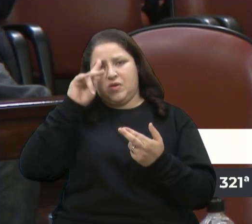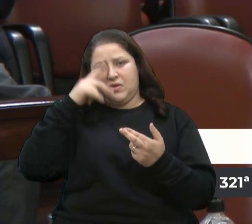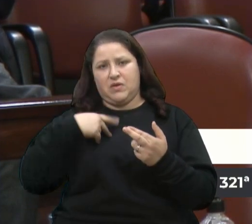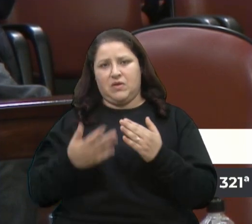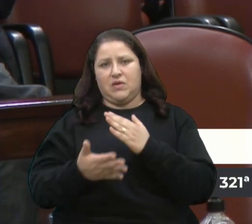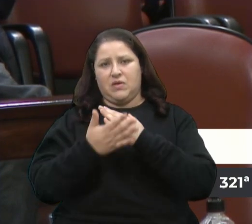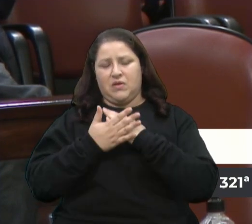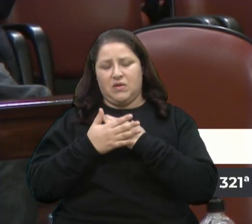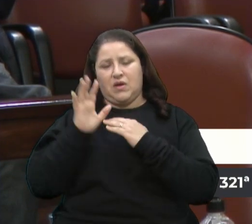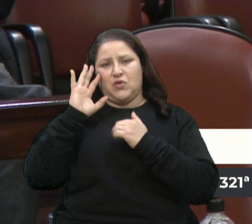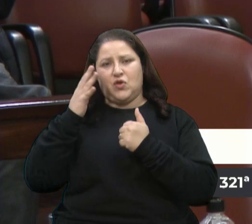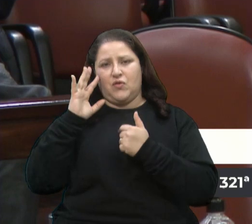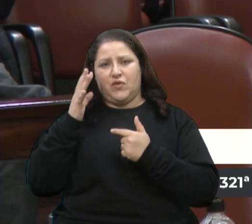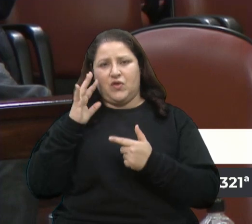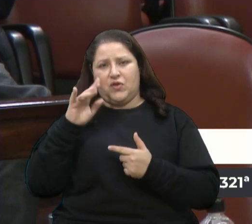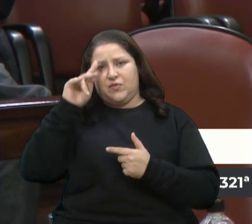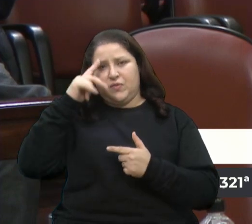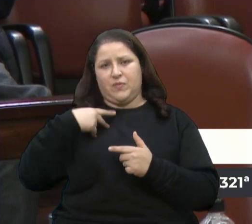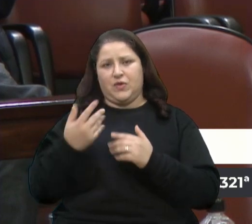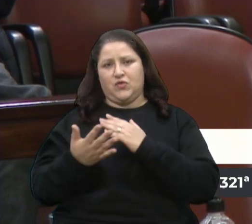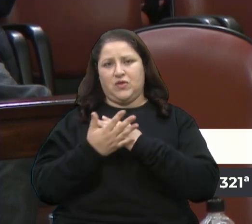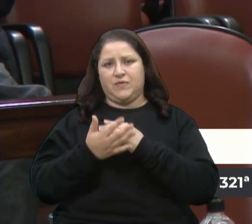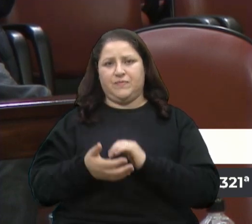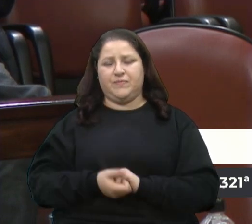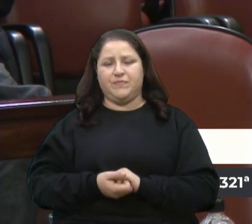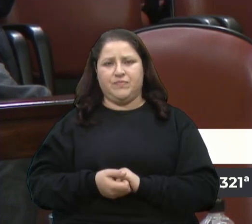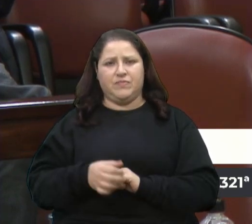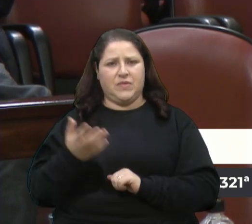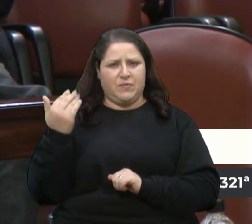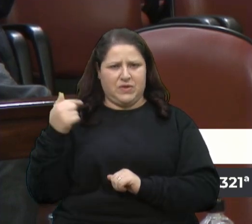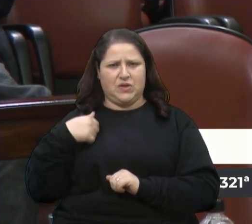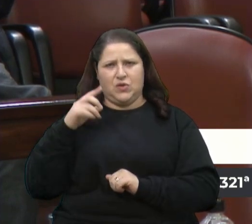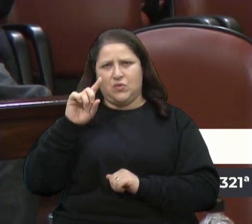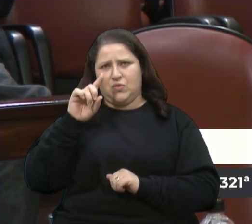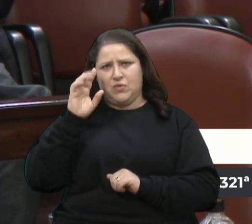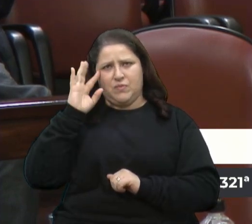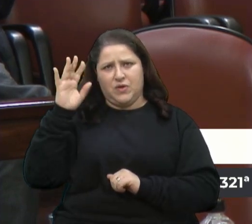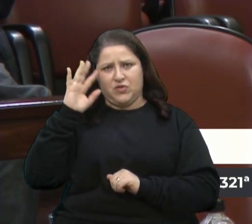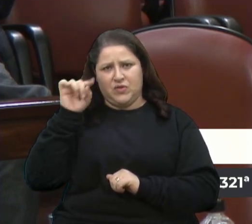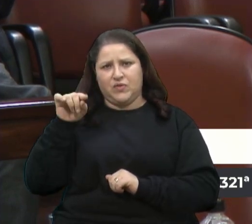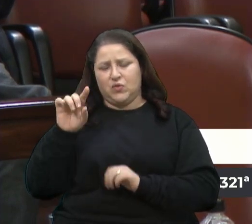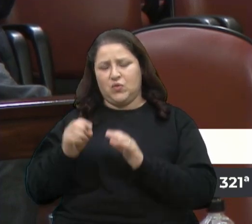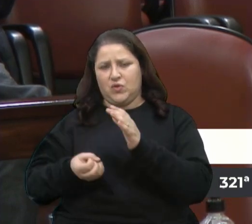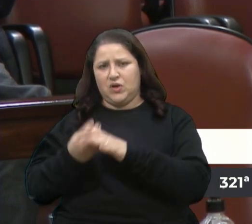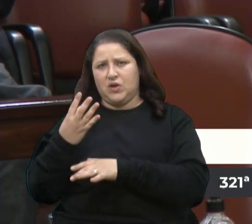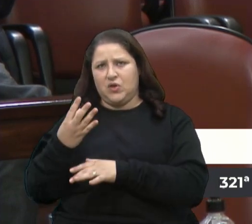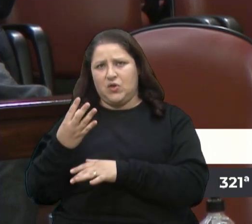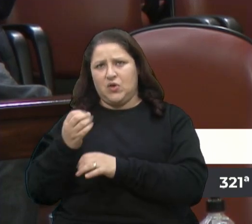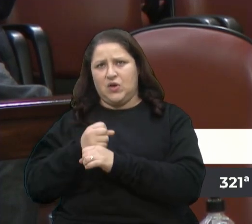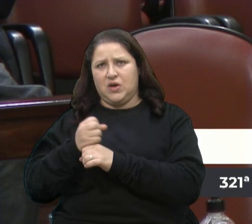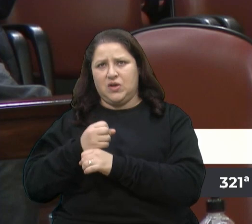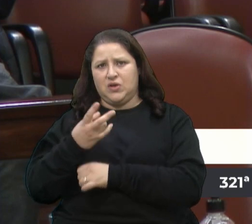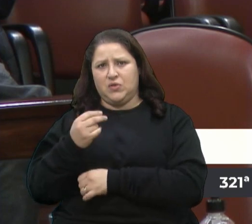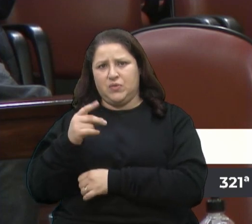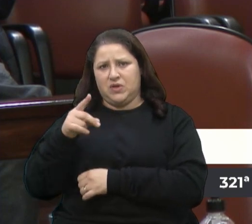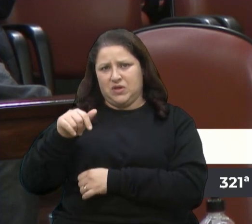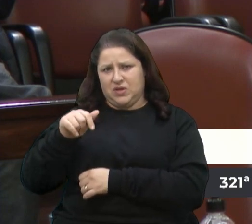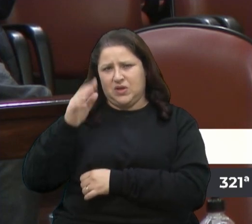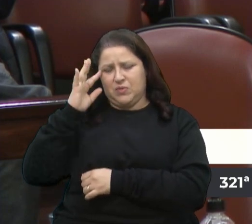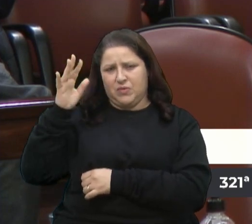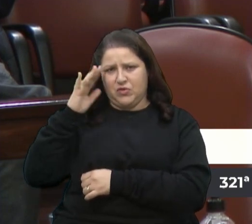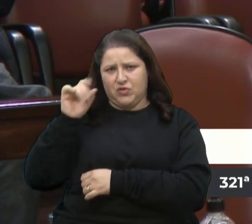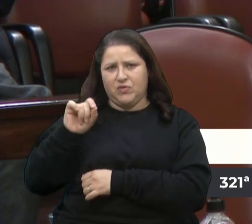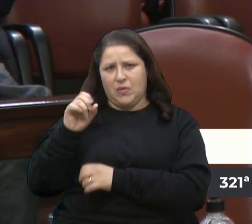tirar deliberações. Eu imaginava, vereador, quando o senhor criou o Parlamento Regional, deu a ideia, em 2017, era para que a gente